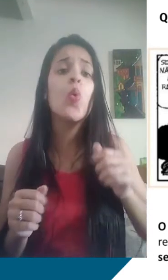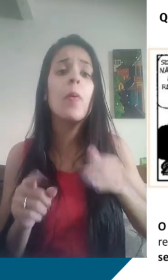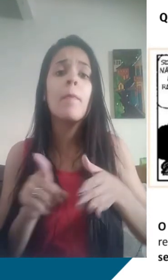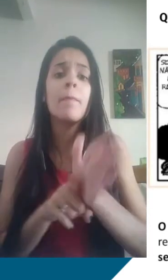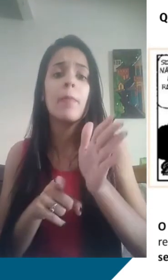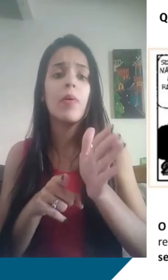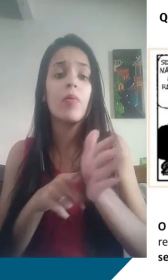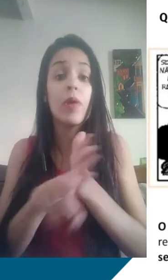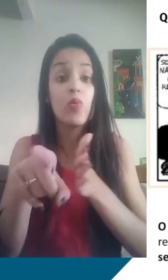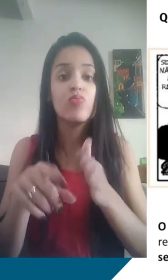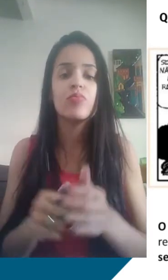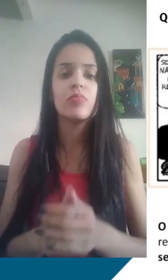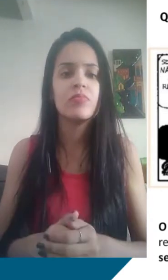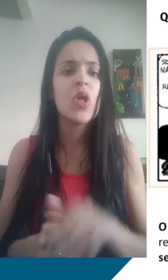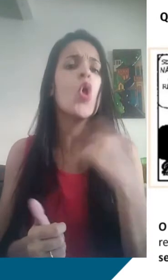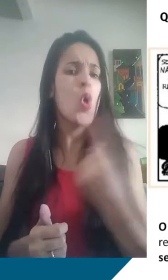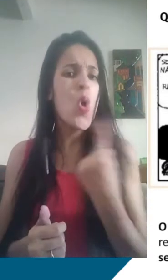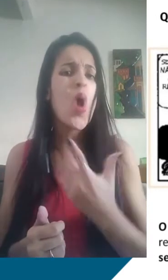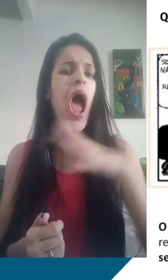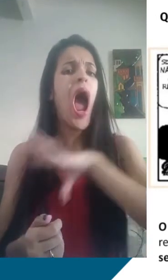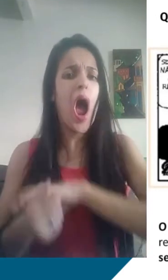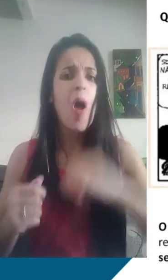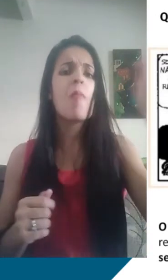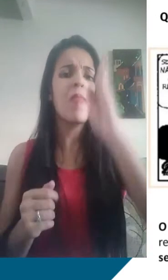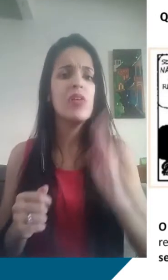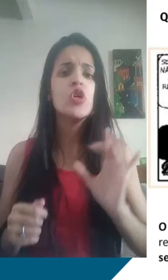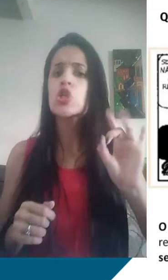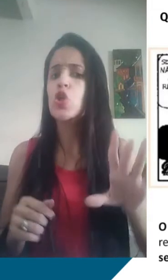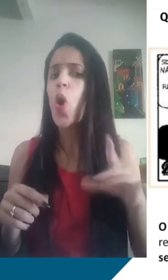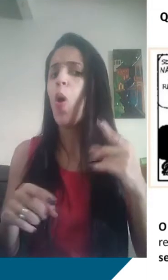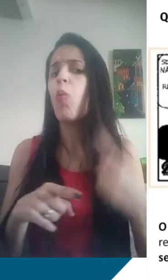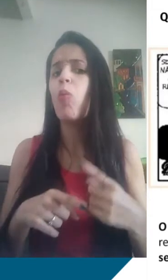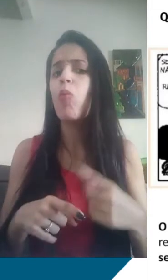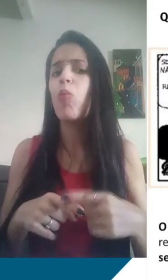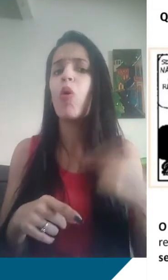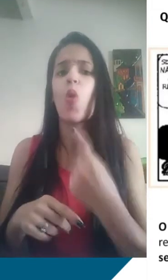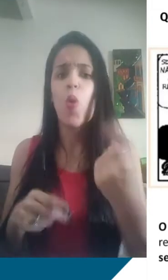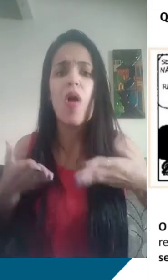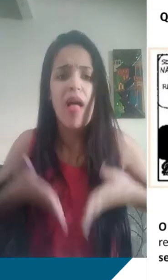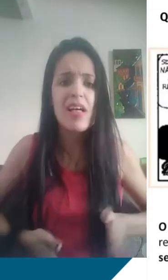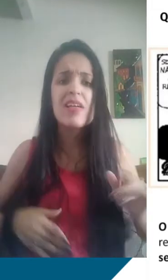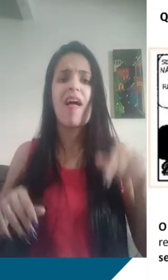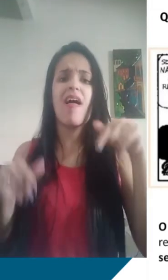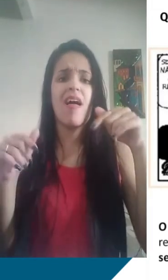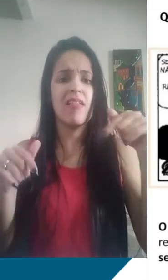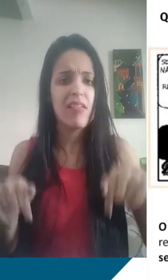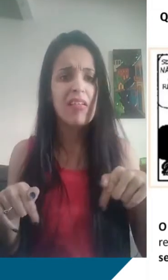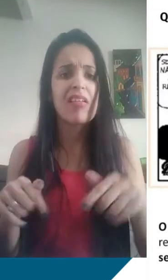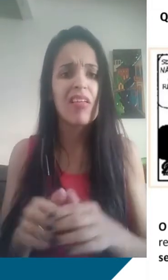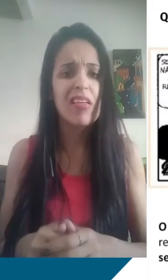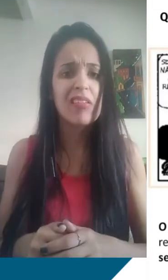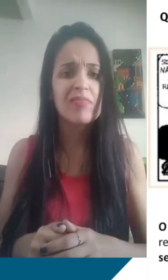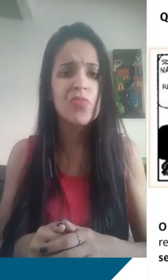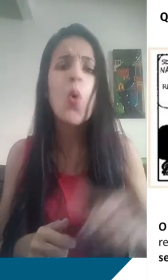a nossa pátria só porque nascemos aqui? Os turcos amam a Turquia porque nasceram na Turquia? Os suecos amam a